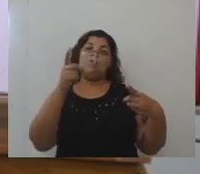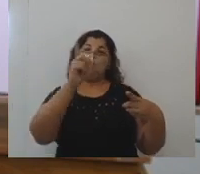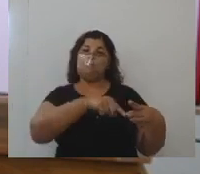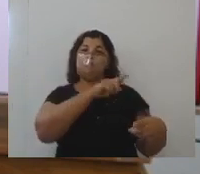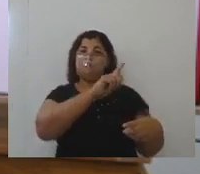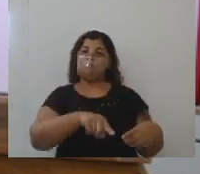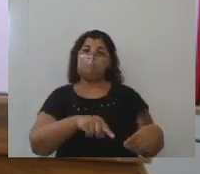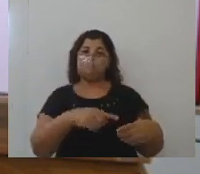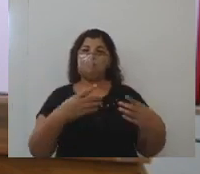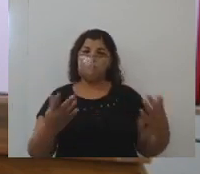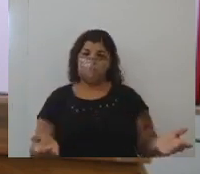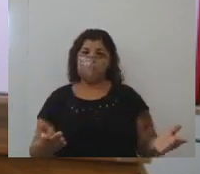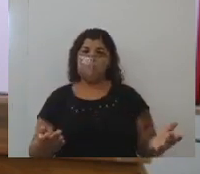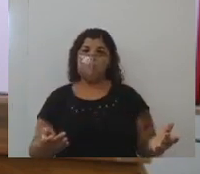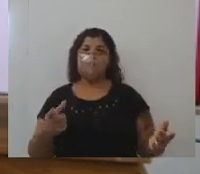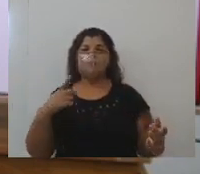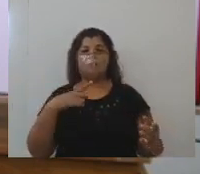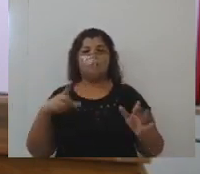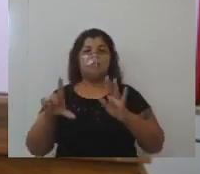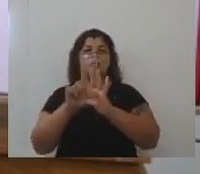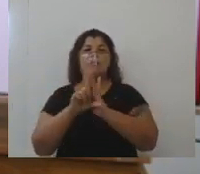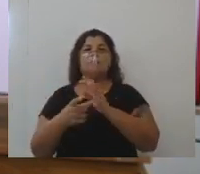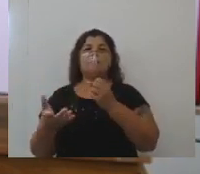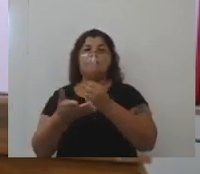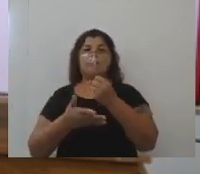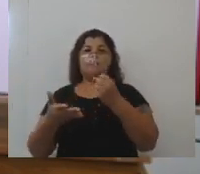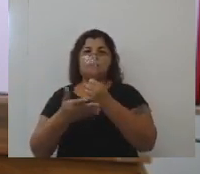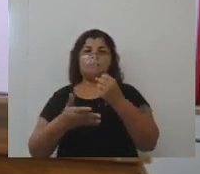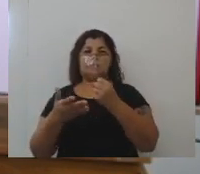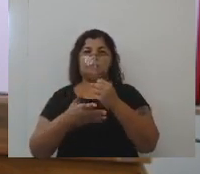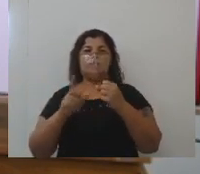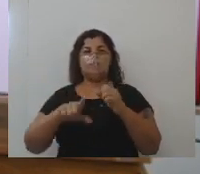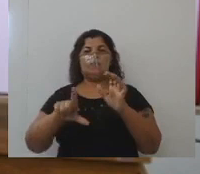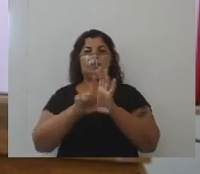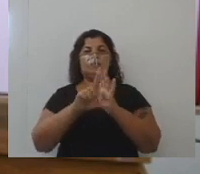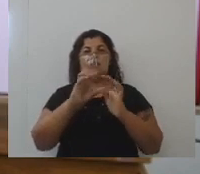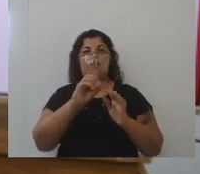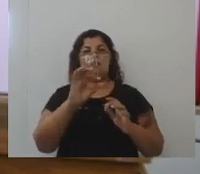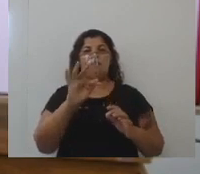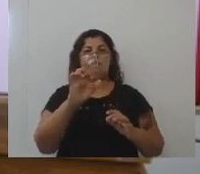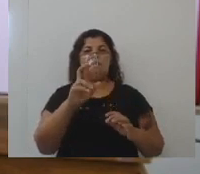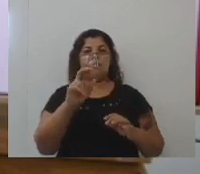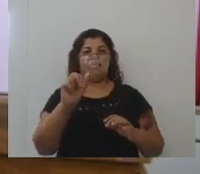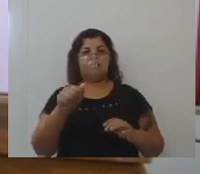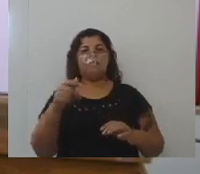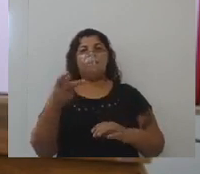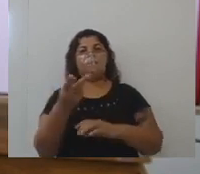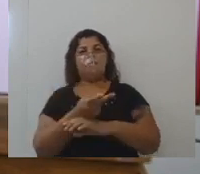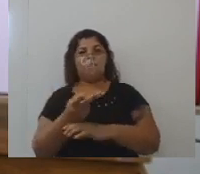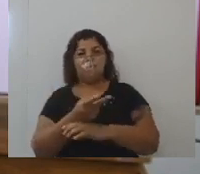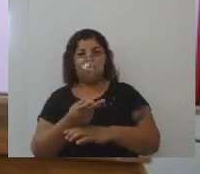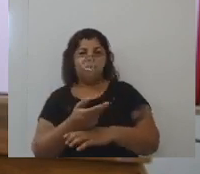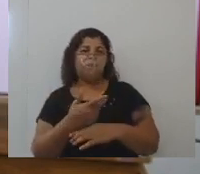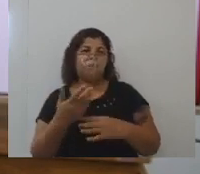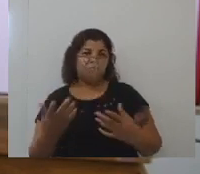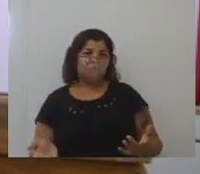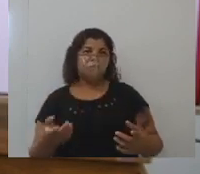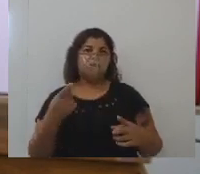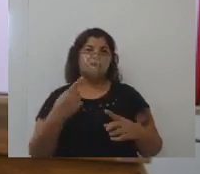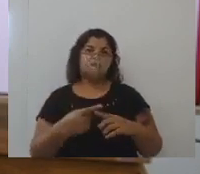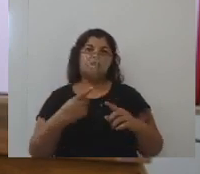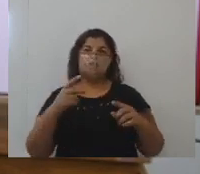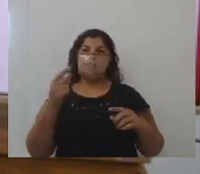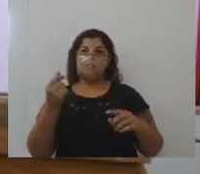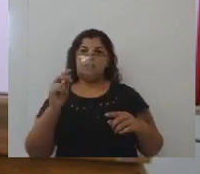que a gente chama, porque é uma lei básica da economia, que é a lei da oferta e da procura, tá certo? Que ela indica que toda vez que o